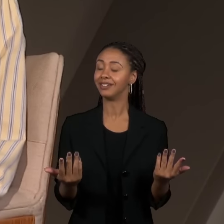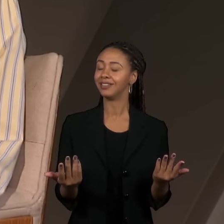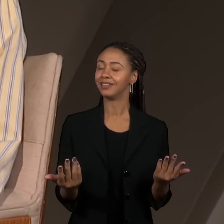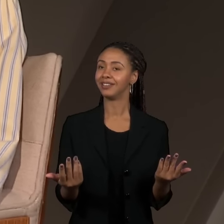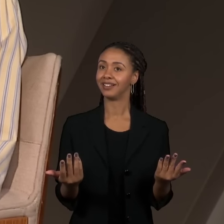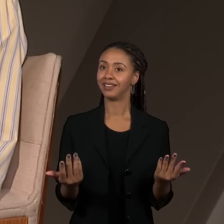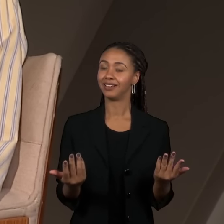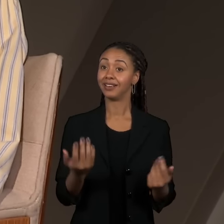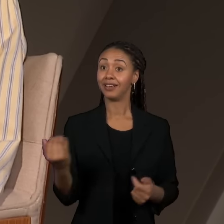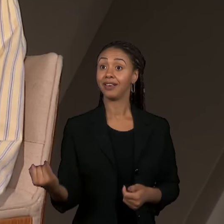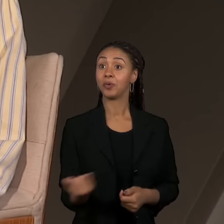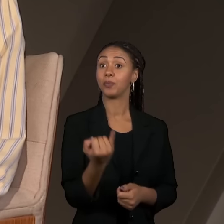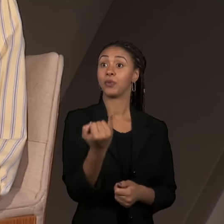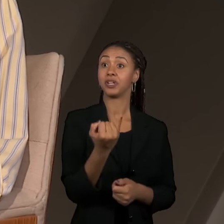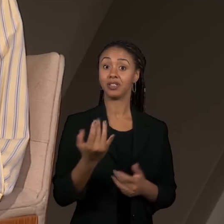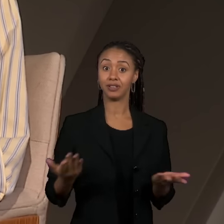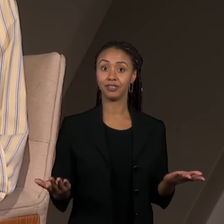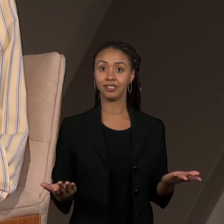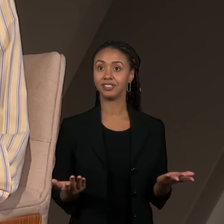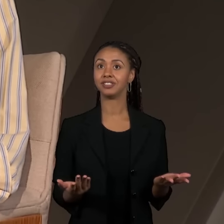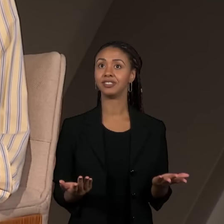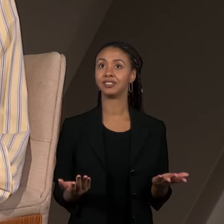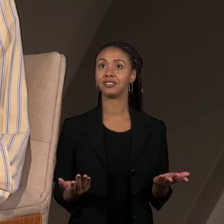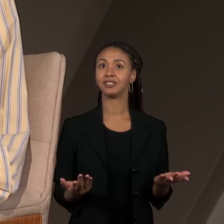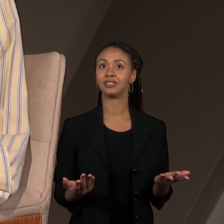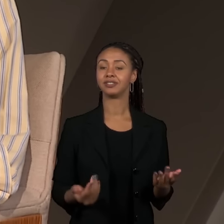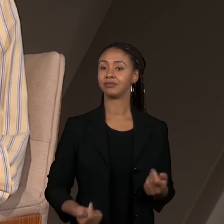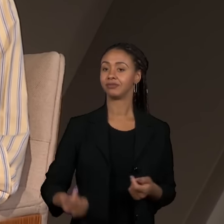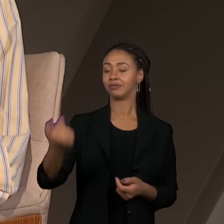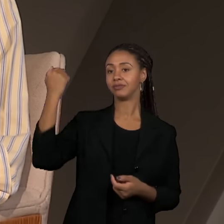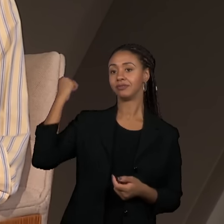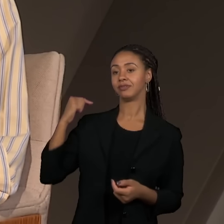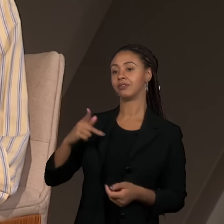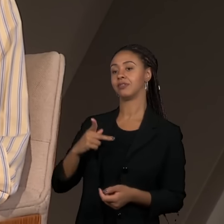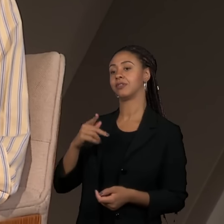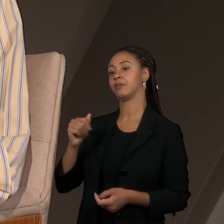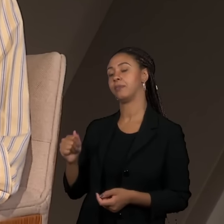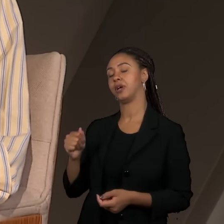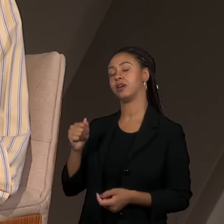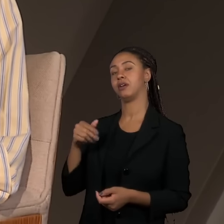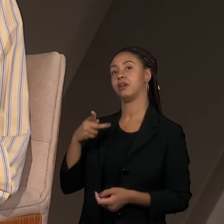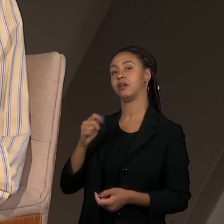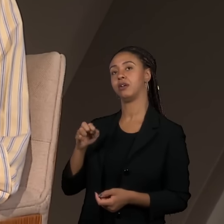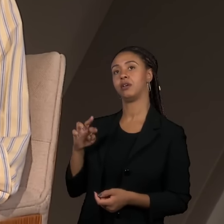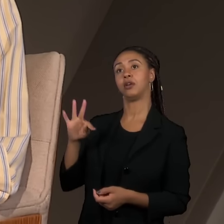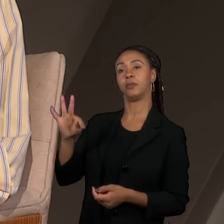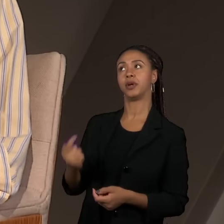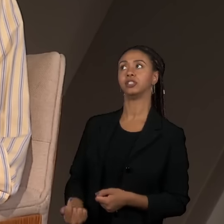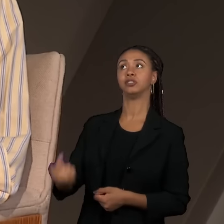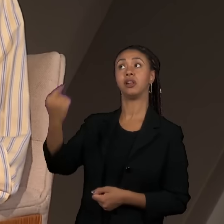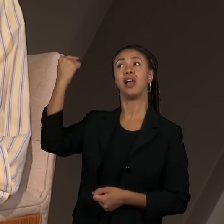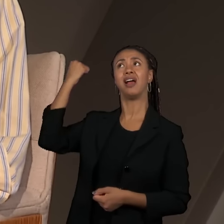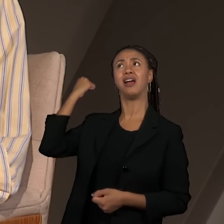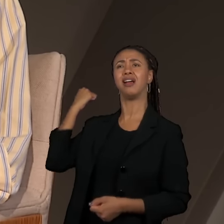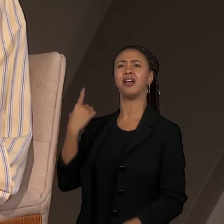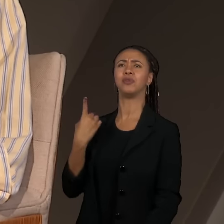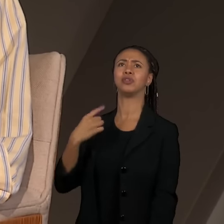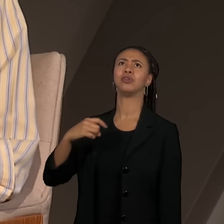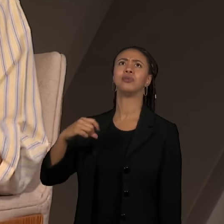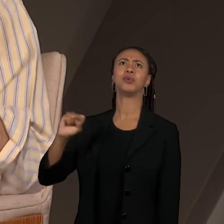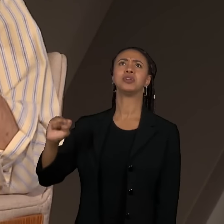produto né do produto público que foi que o papert falou lá em 1986 com o construcionismo então